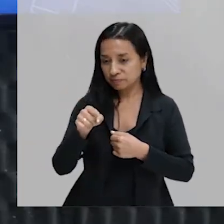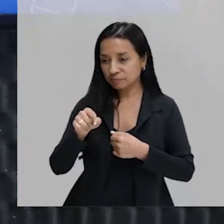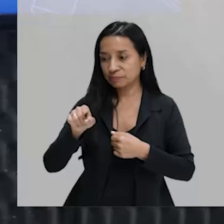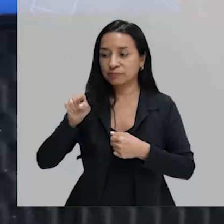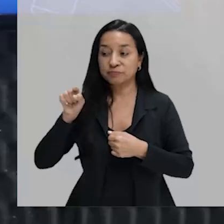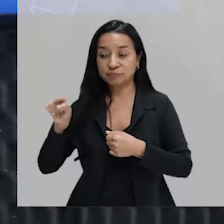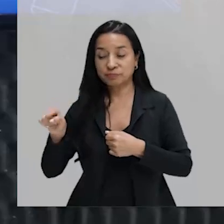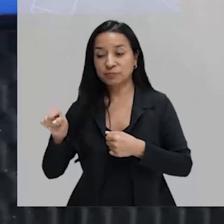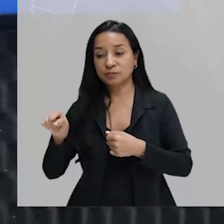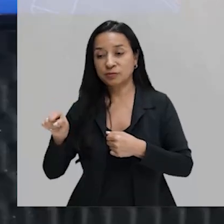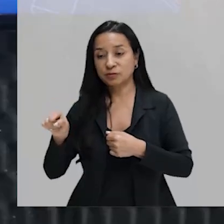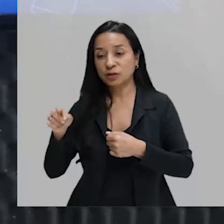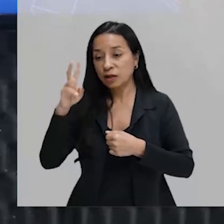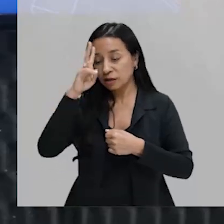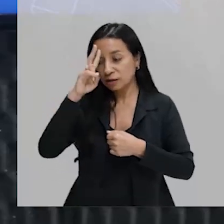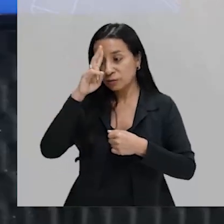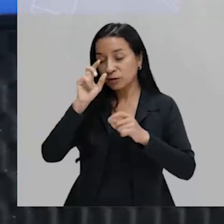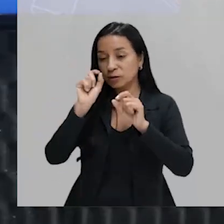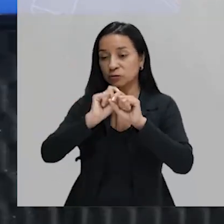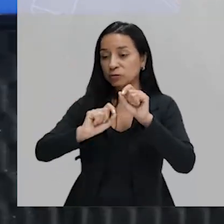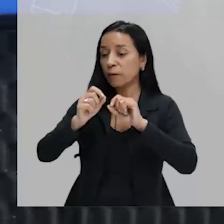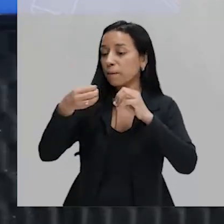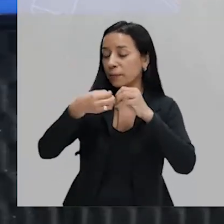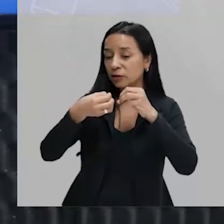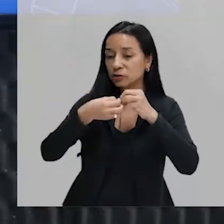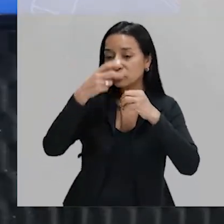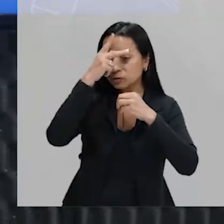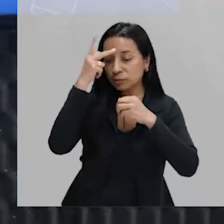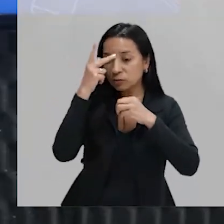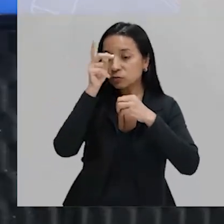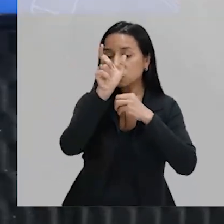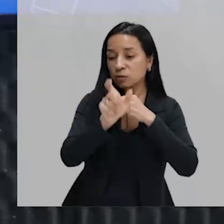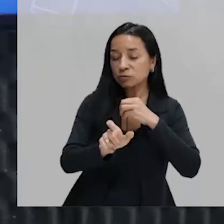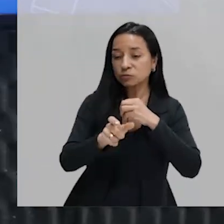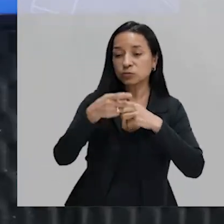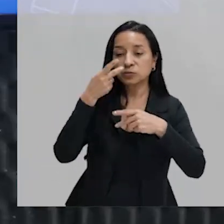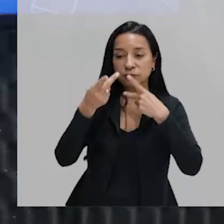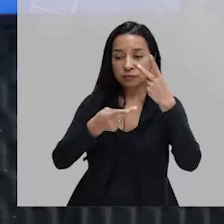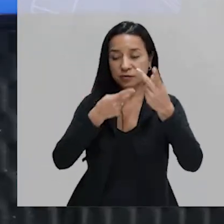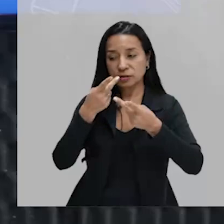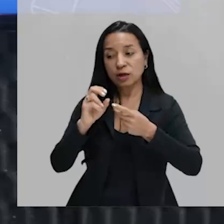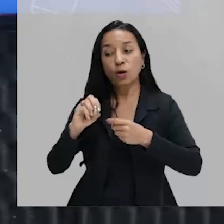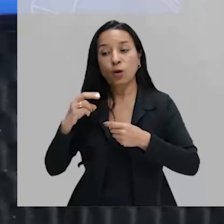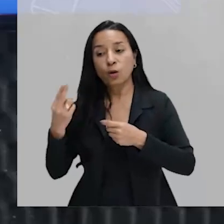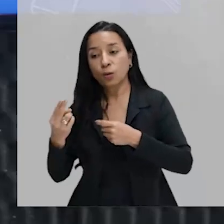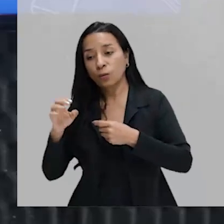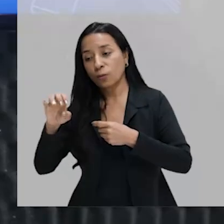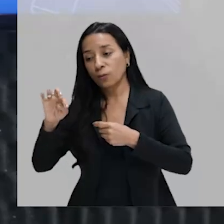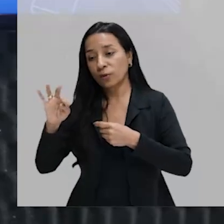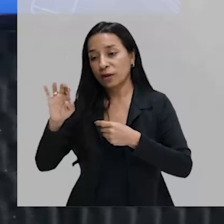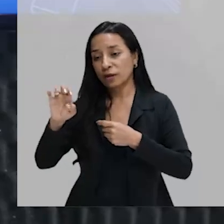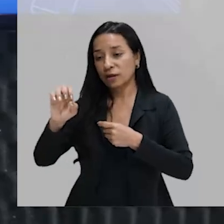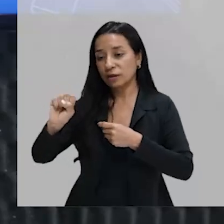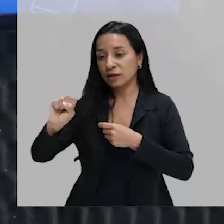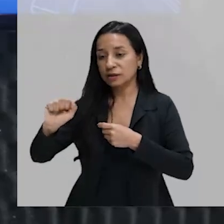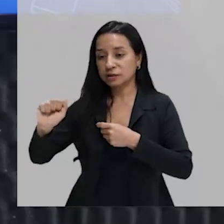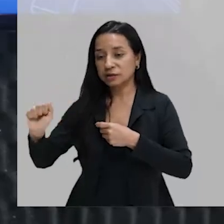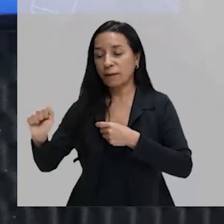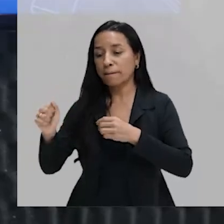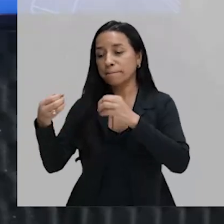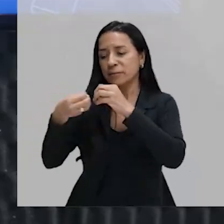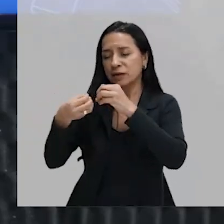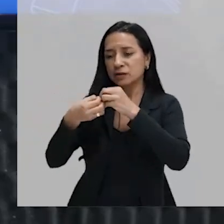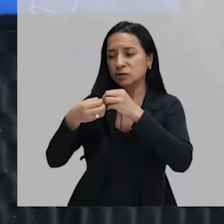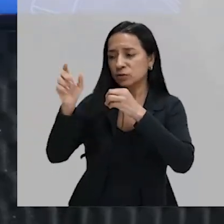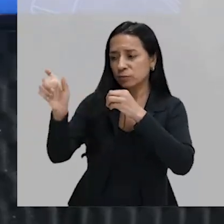mais próximo da pessoa com quem eu falo, e esta está mais próximo de quem fala. Né? E aquele quando está um pouco